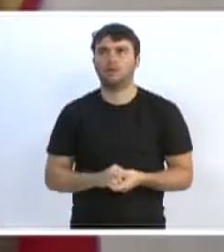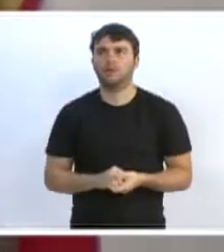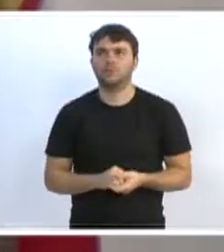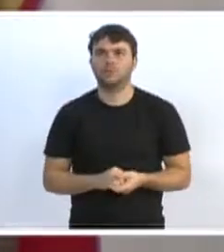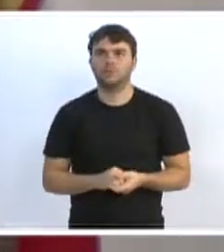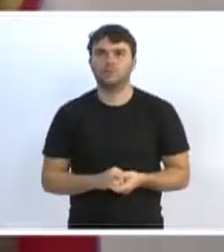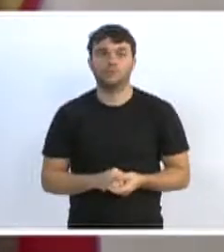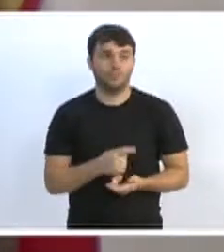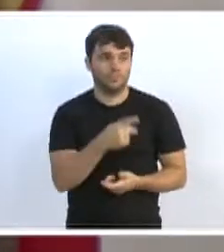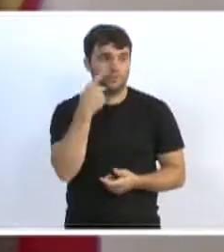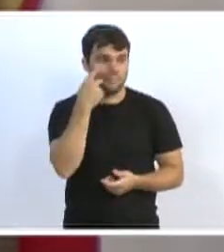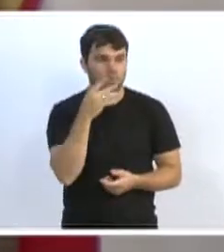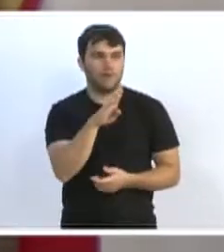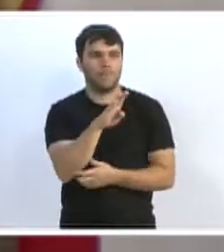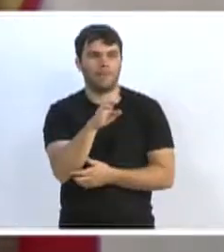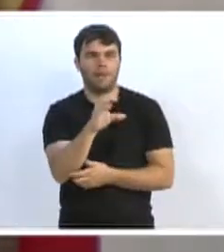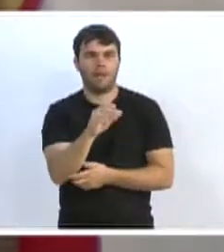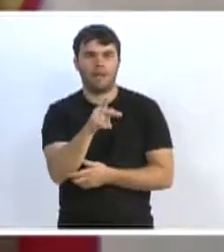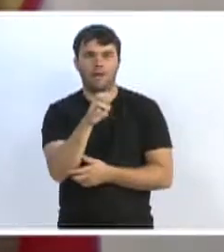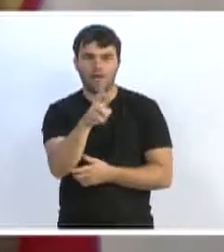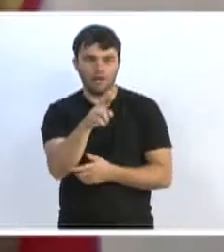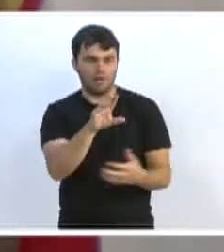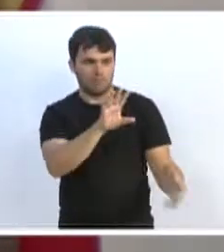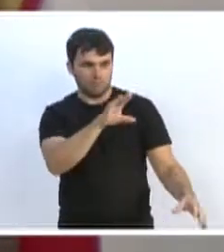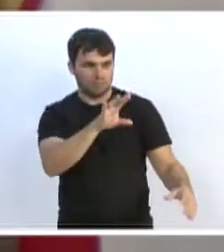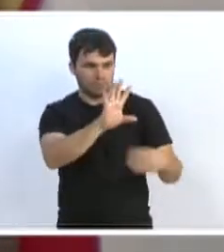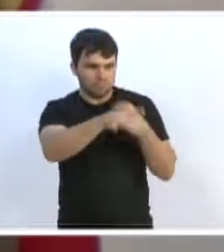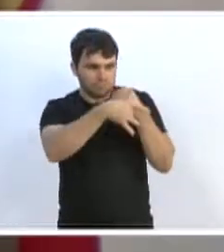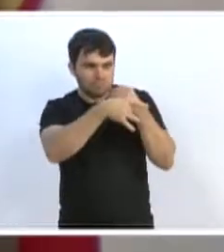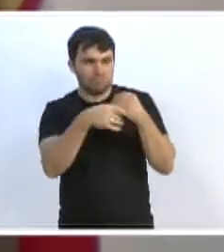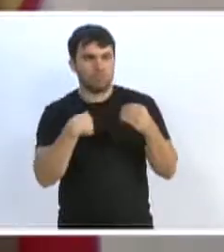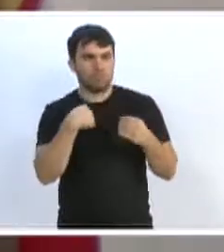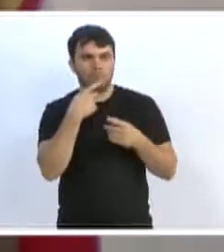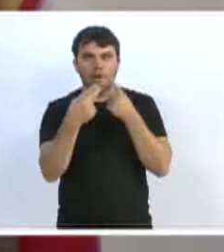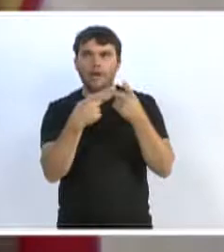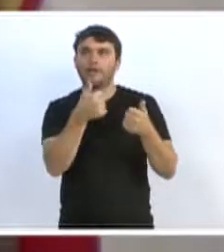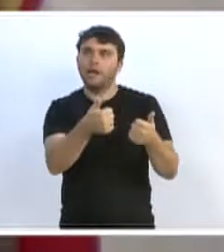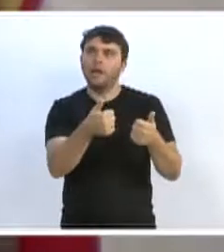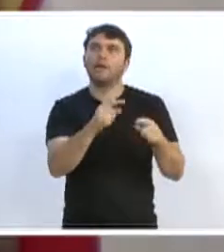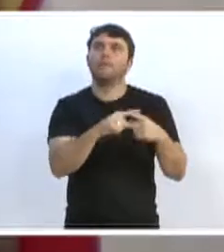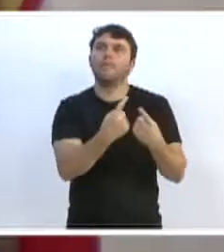Vereador Becker, eu incluo a sua fala, meu pronunciamento, mas